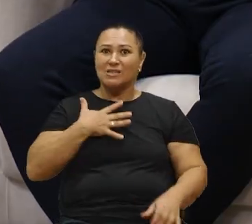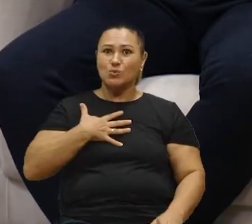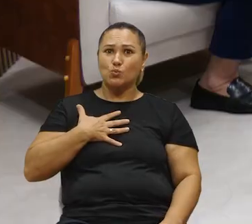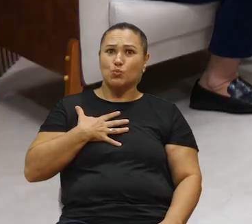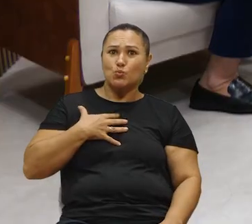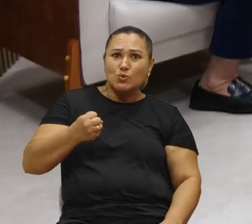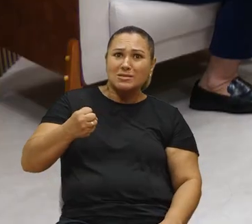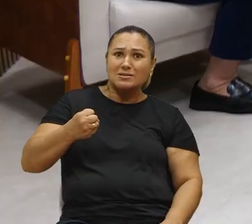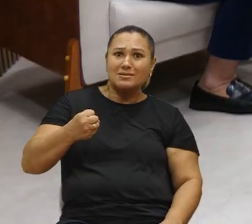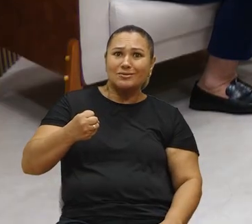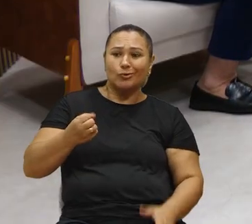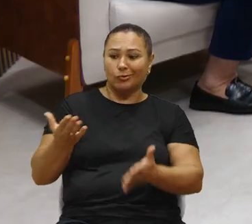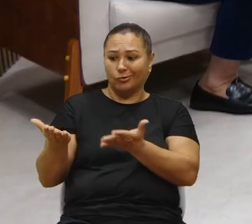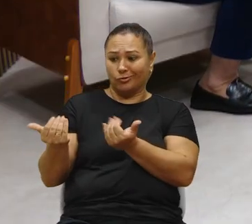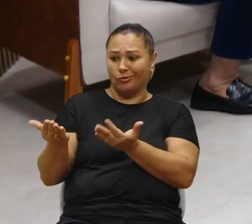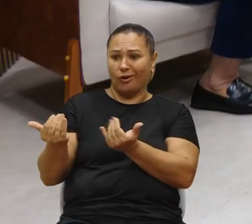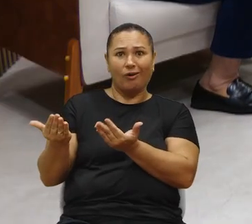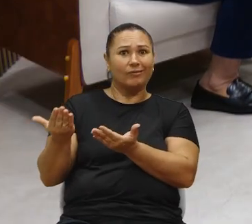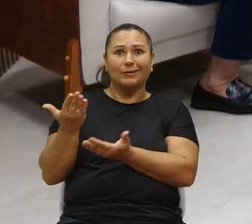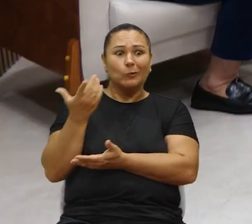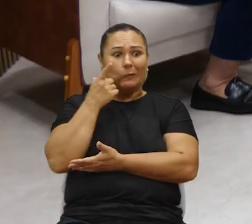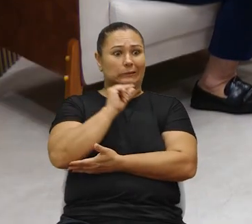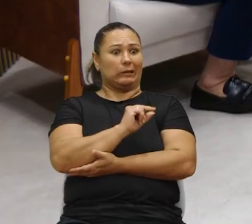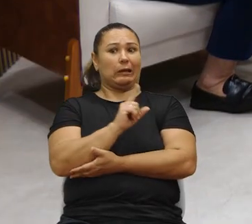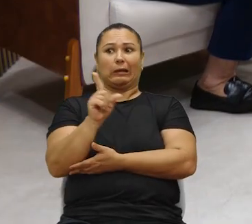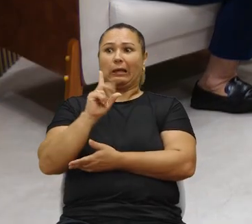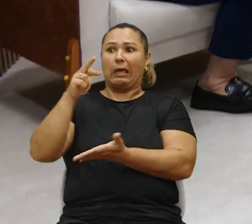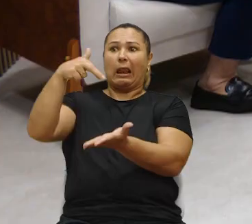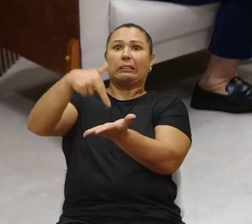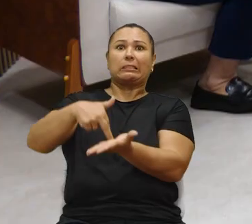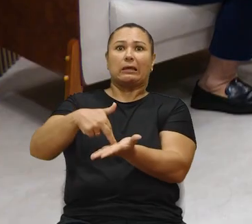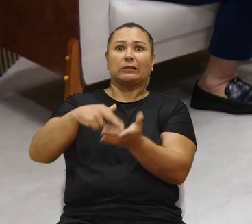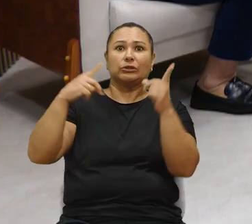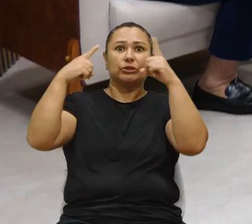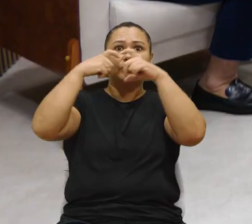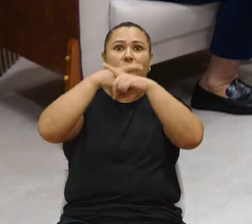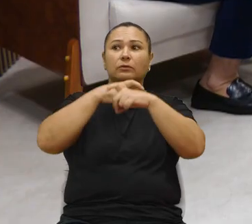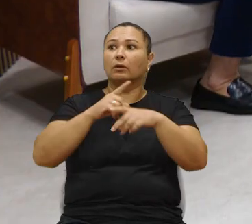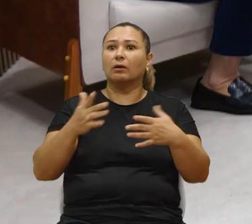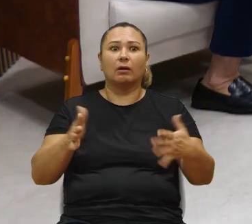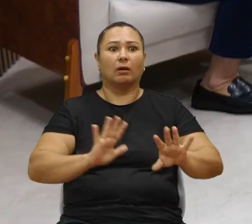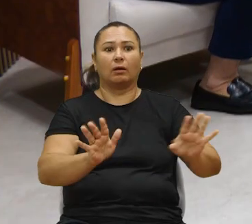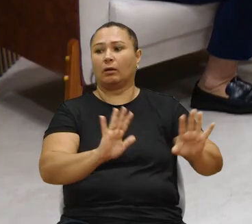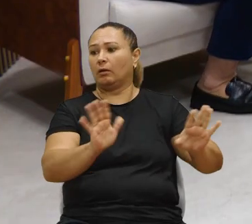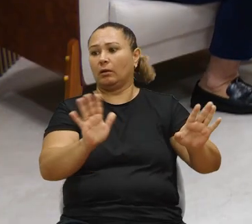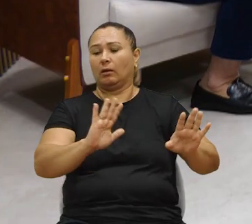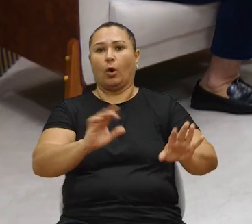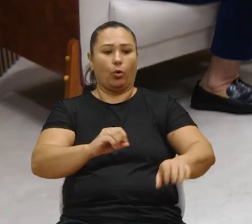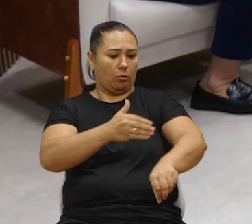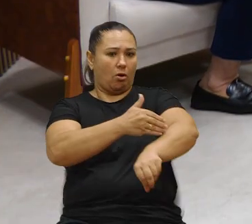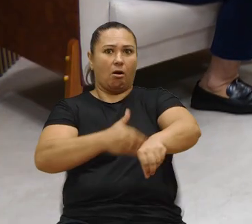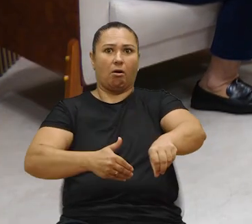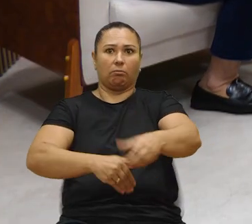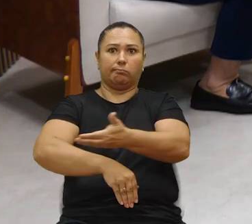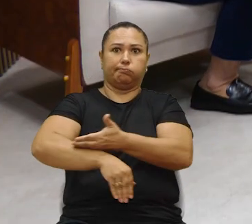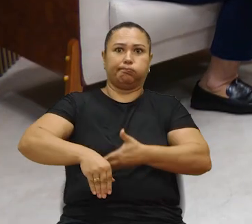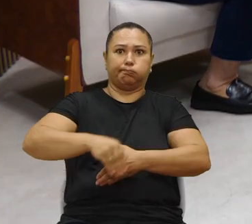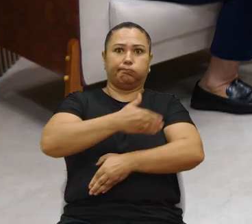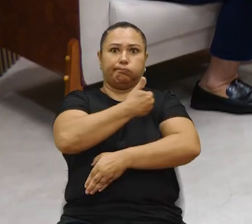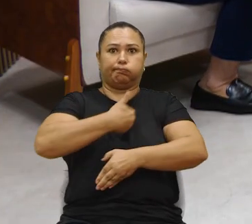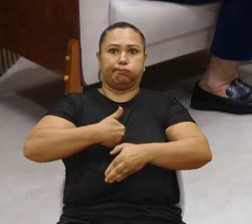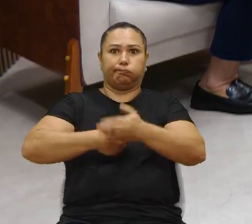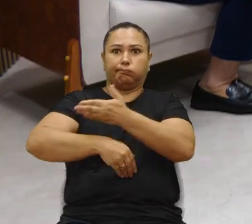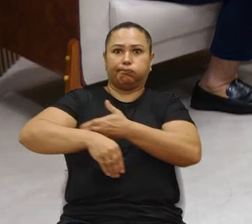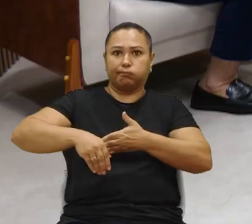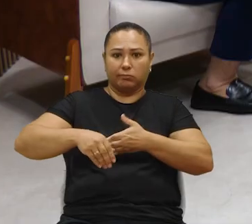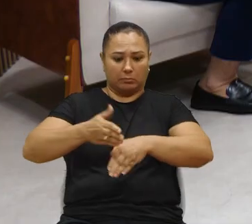número de suicídios, né? Jovens que não conseguem aguentar uma realidade que é um pouco mais complexa, eles simplesmente ou se automutilam. Tem